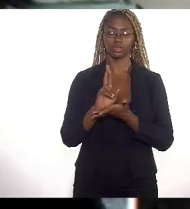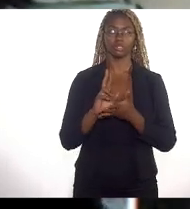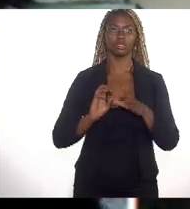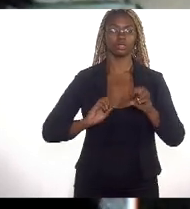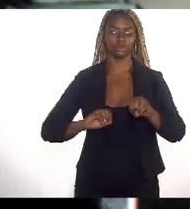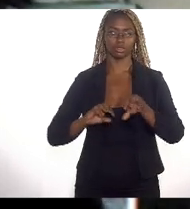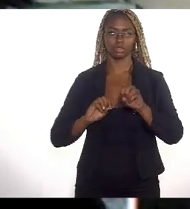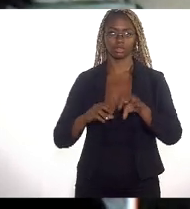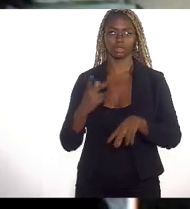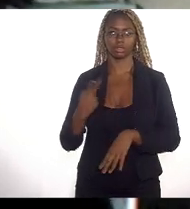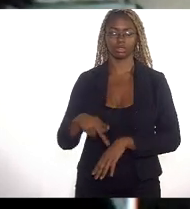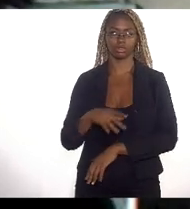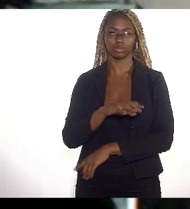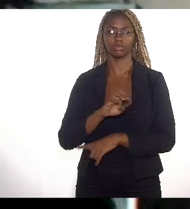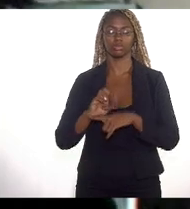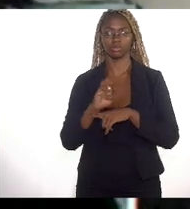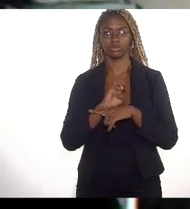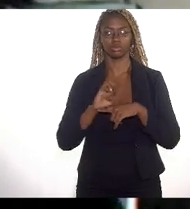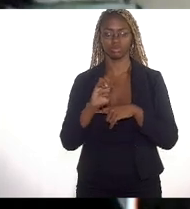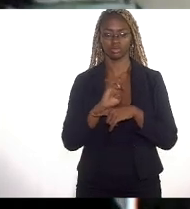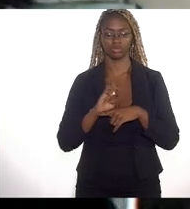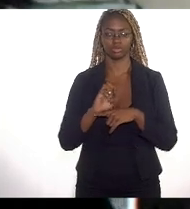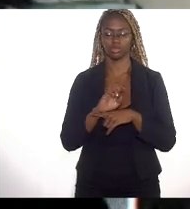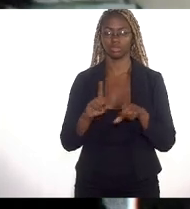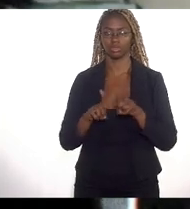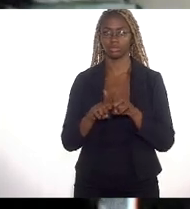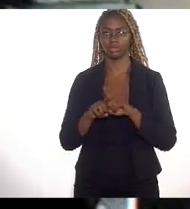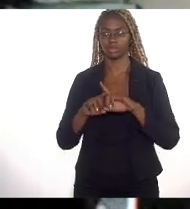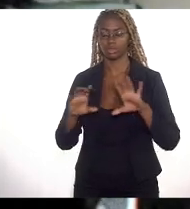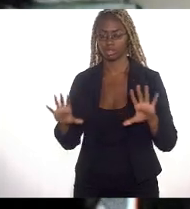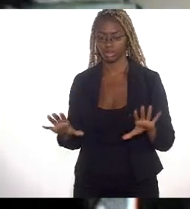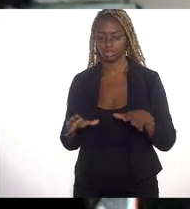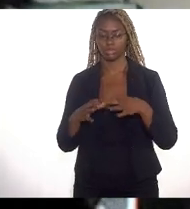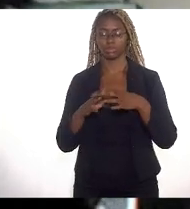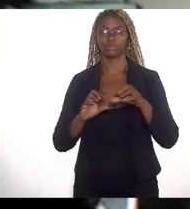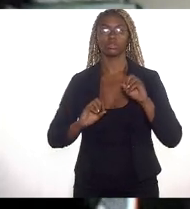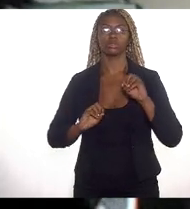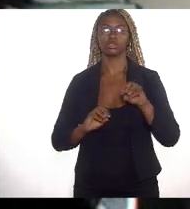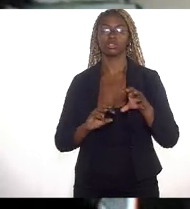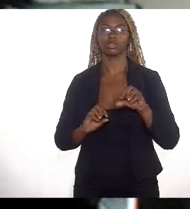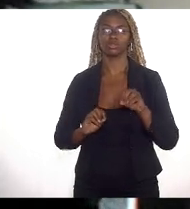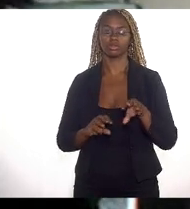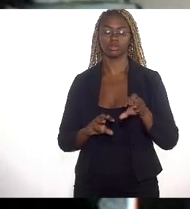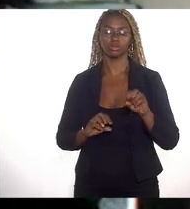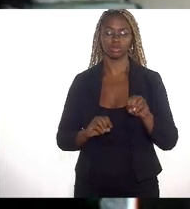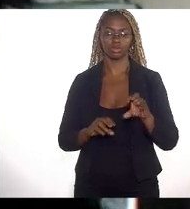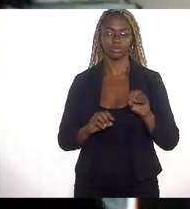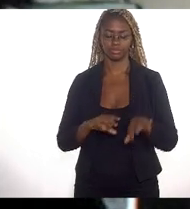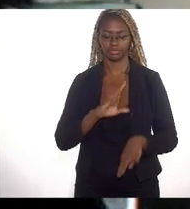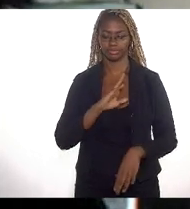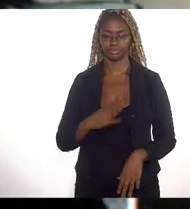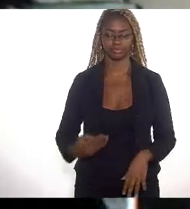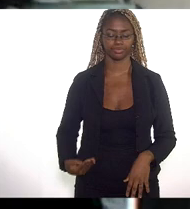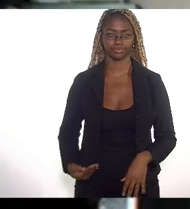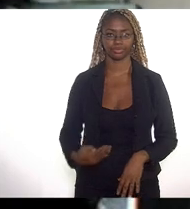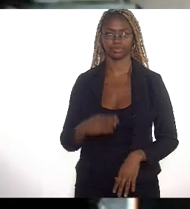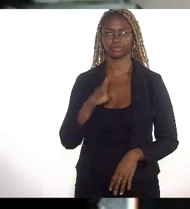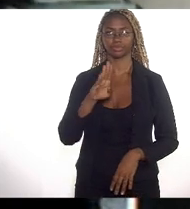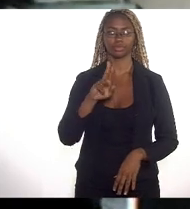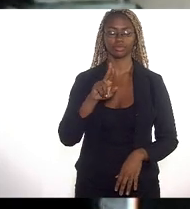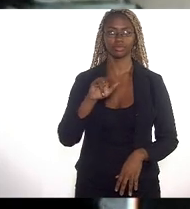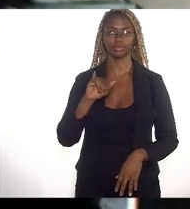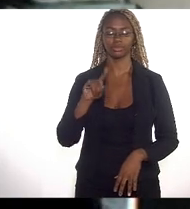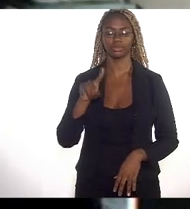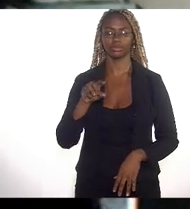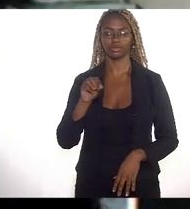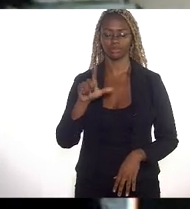nosso estado, tendo sido da equipe de educação dos governos Leonel Brizola, que trouxeram